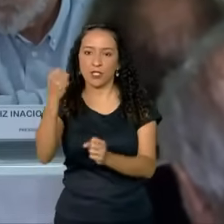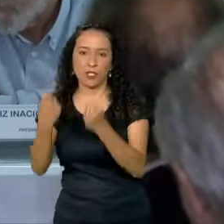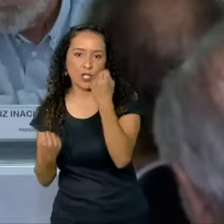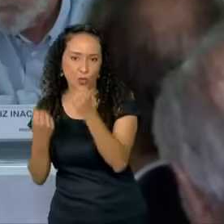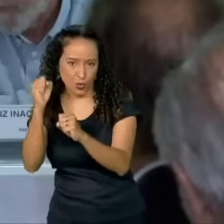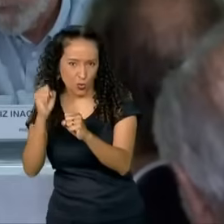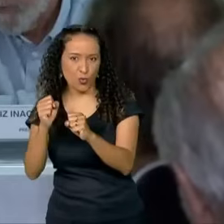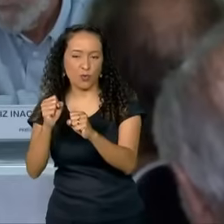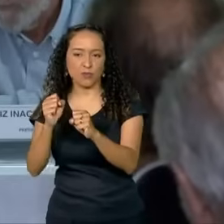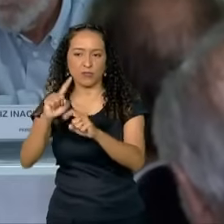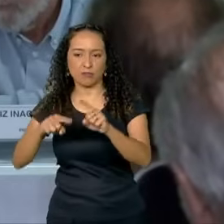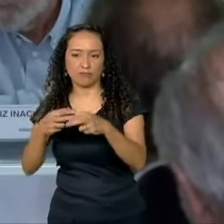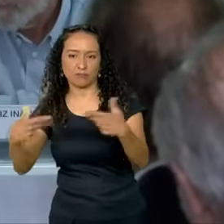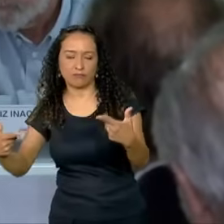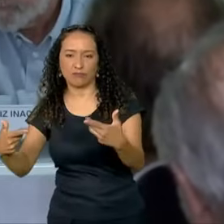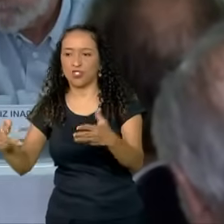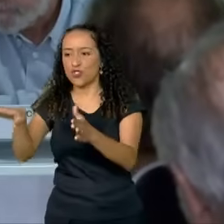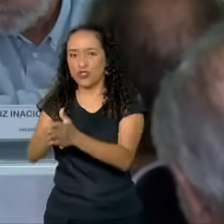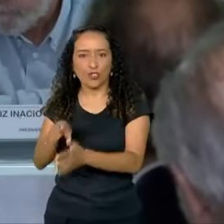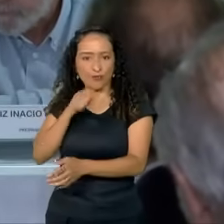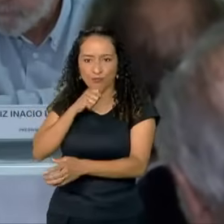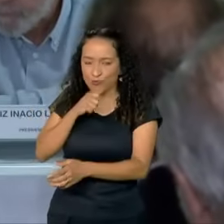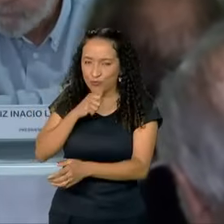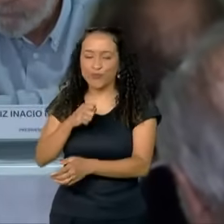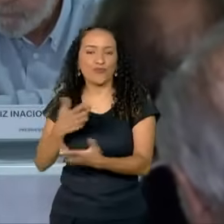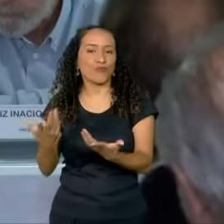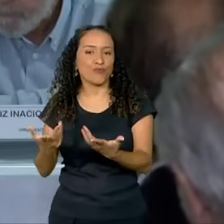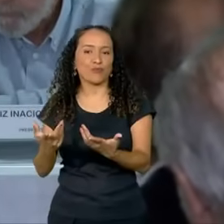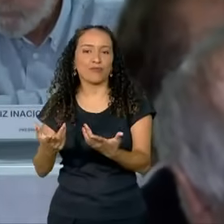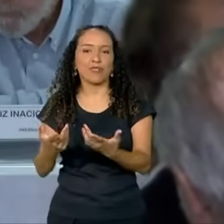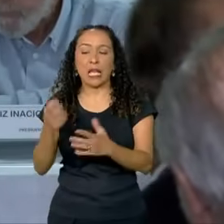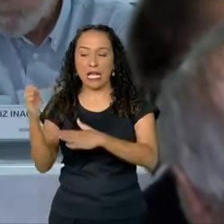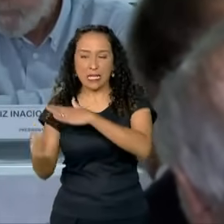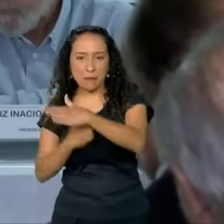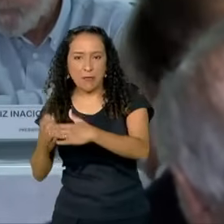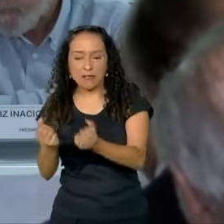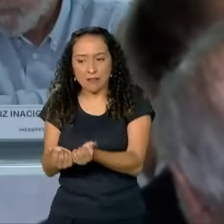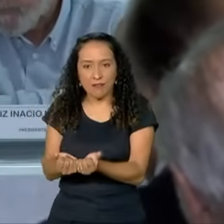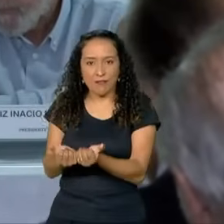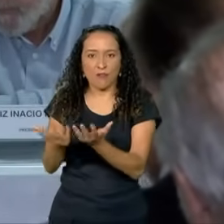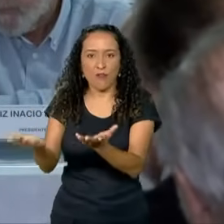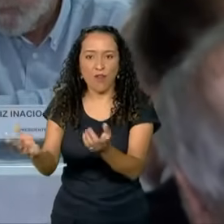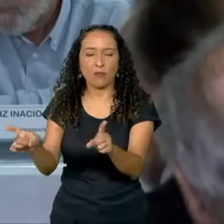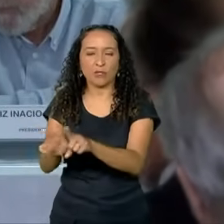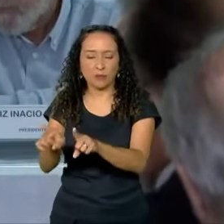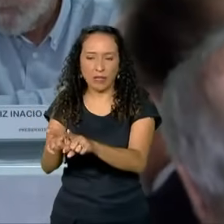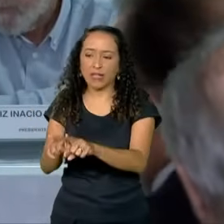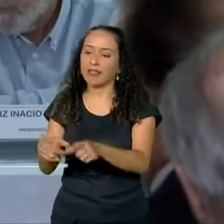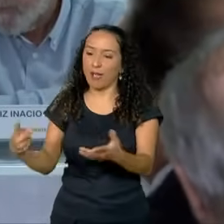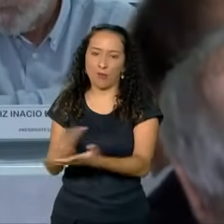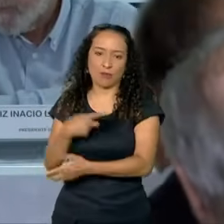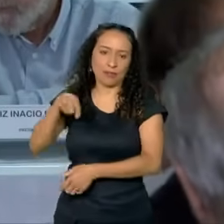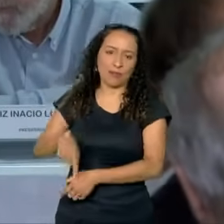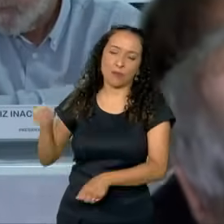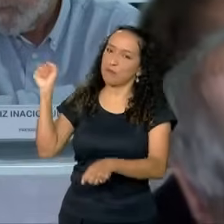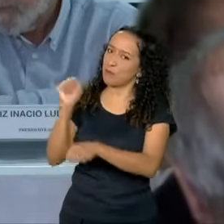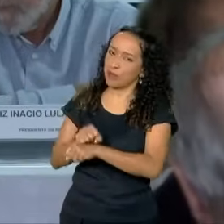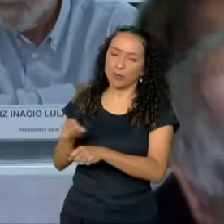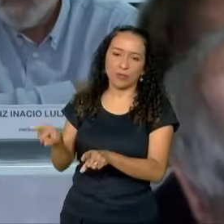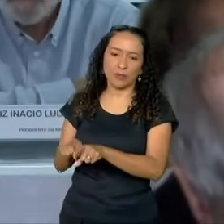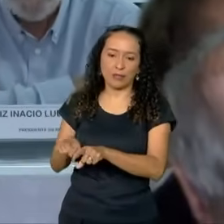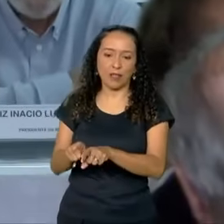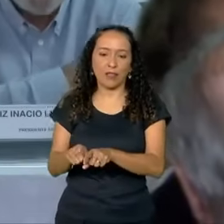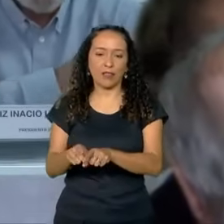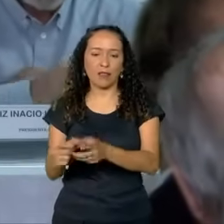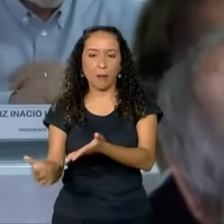né? Insumos que não chegarão ou que foram também as empresas que fornecem atingidas, paralisações nas